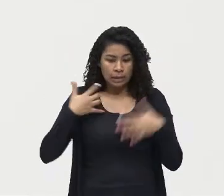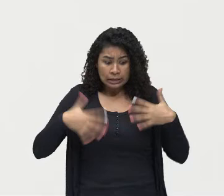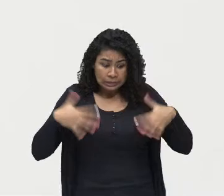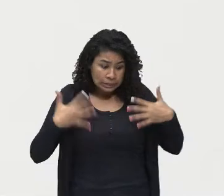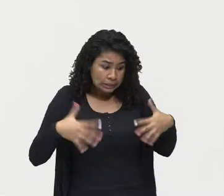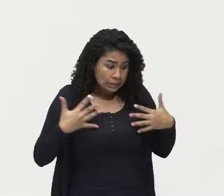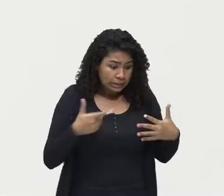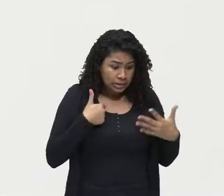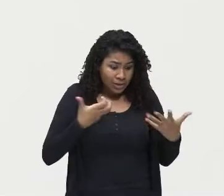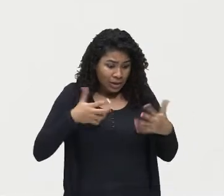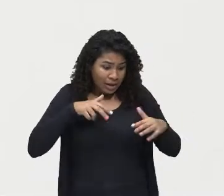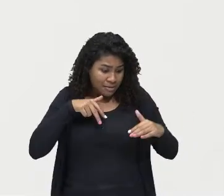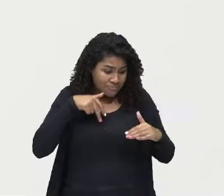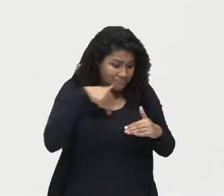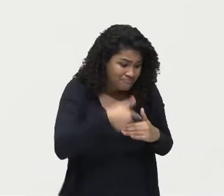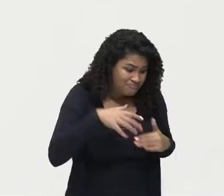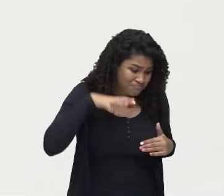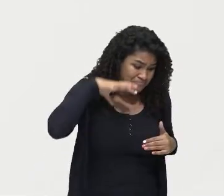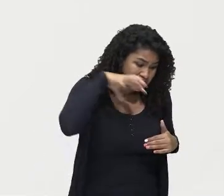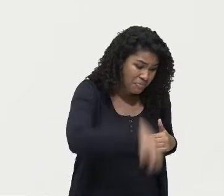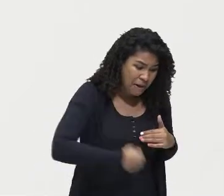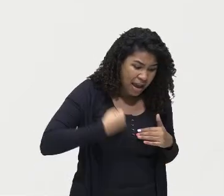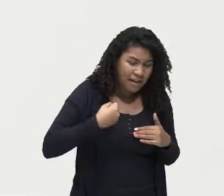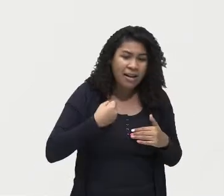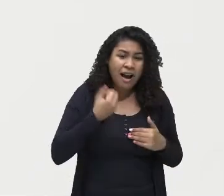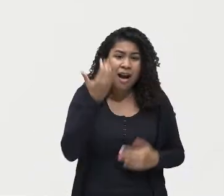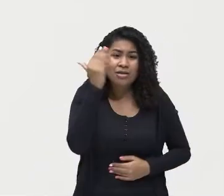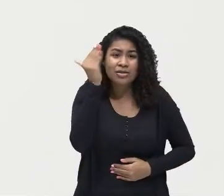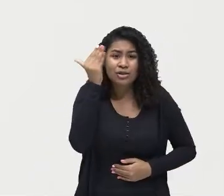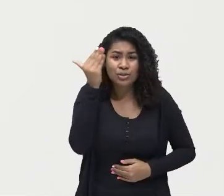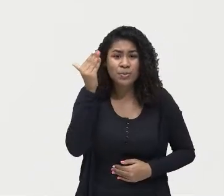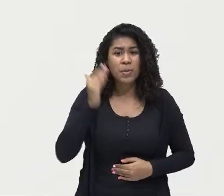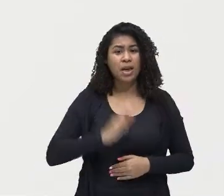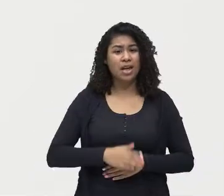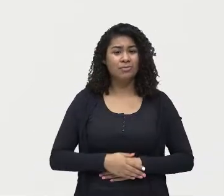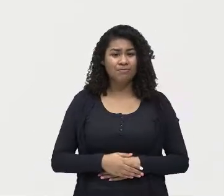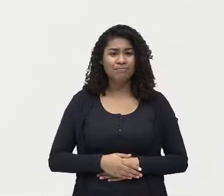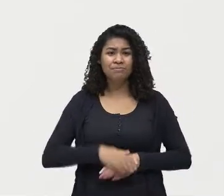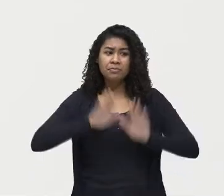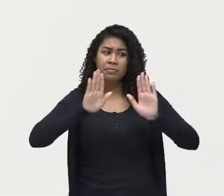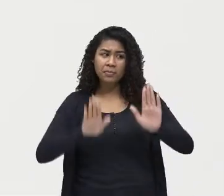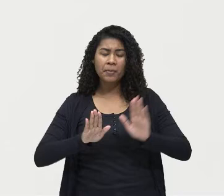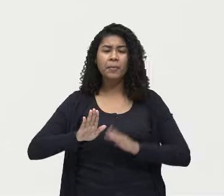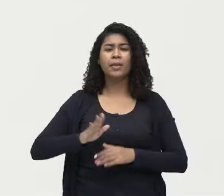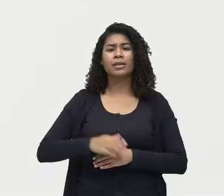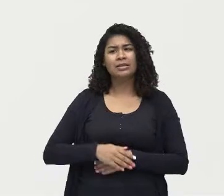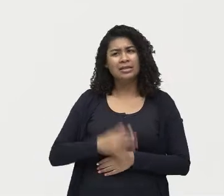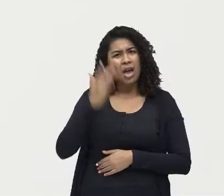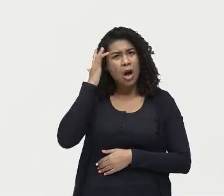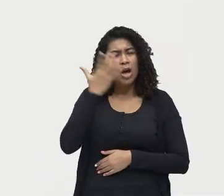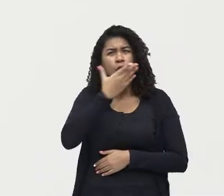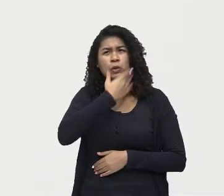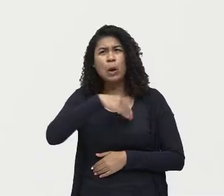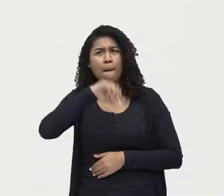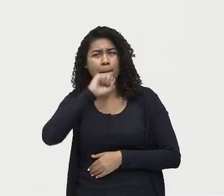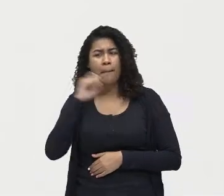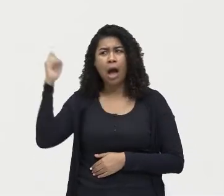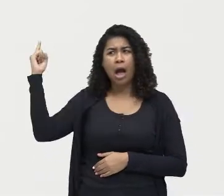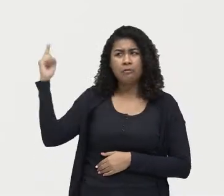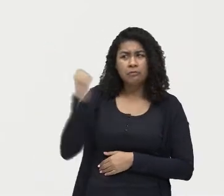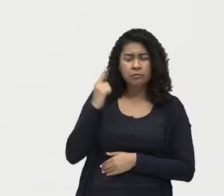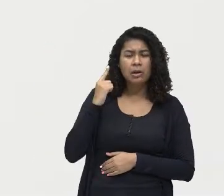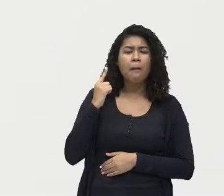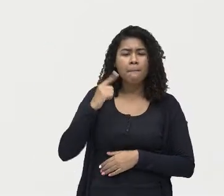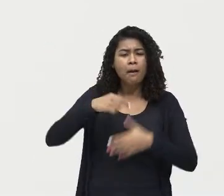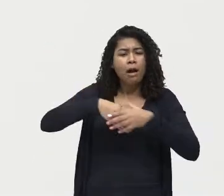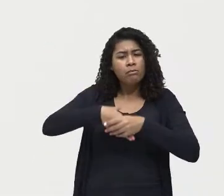me atirar lá dentro para buscar os cacos do meu espelho. Então alguém, acho que foi meu pai, levou-me pela